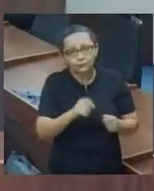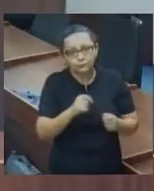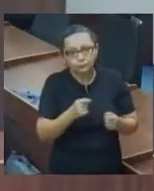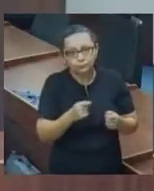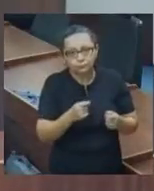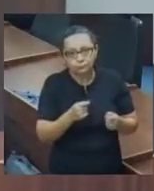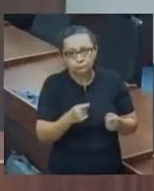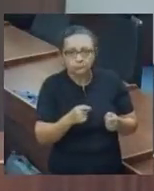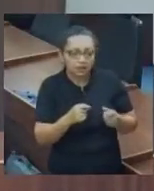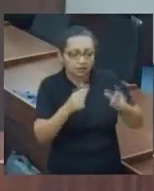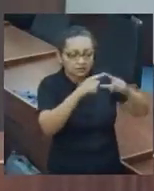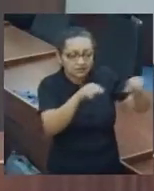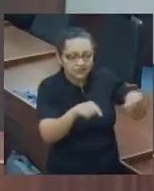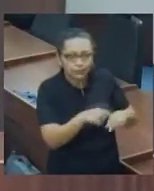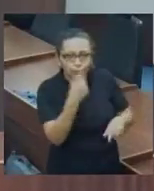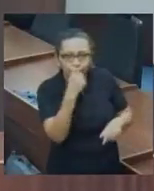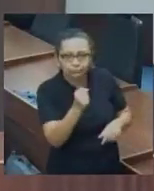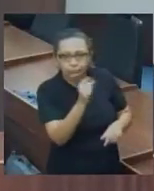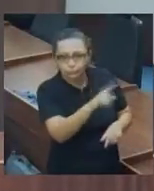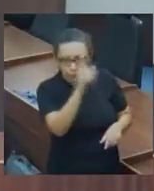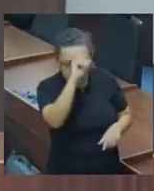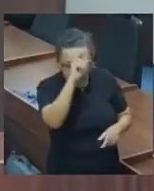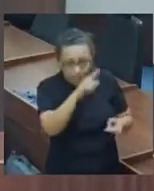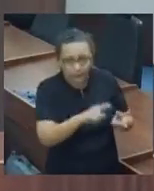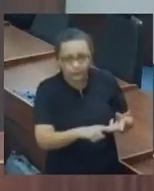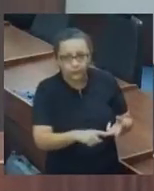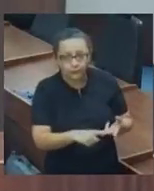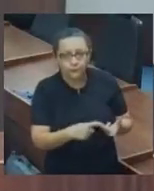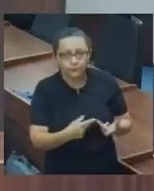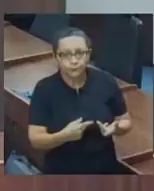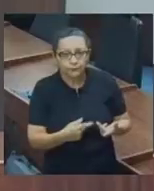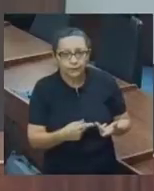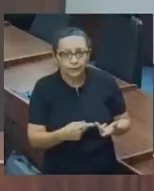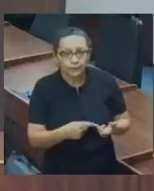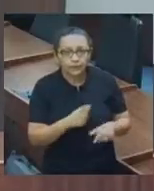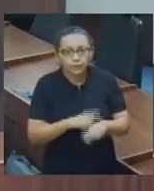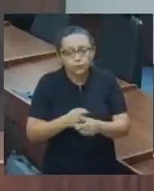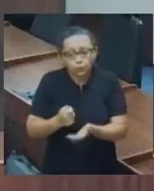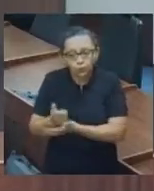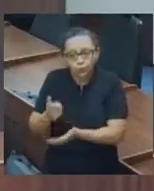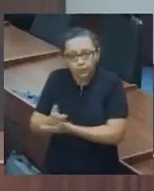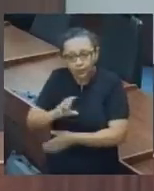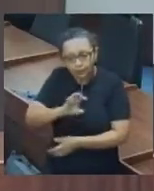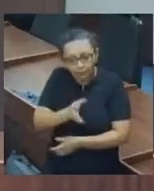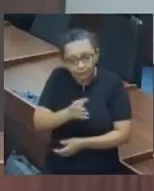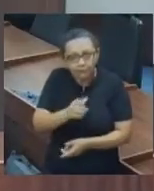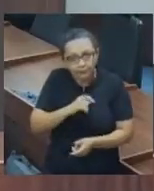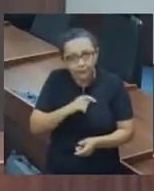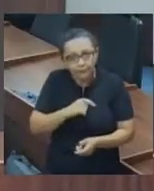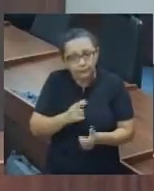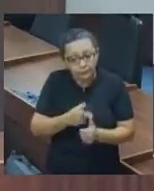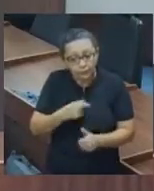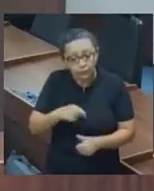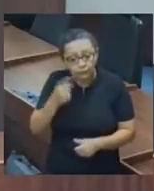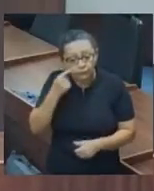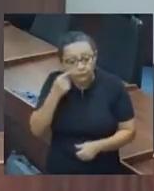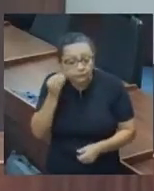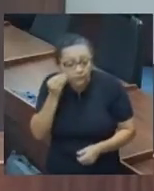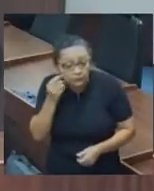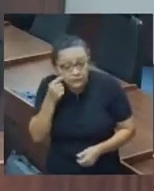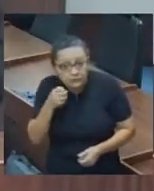lixos do hospital é que aqui na hora de comprar maçaneta vai ter que passar por ele